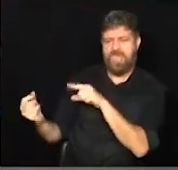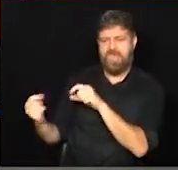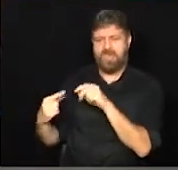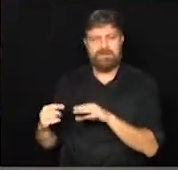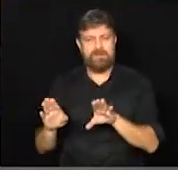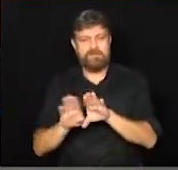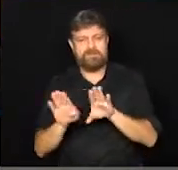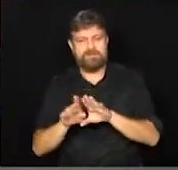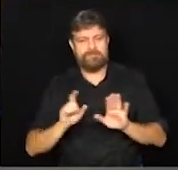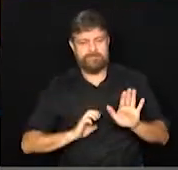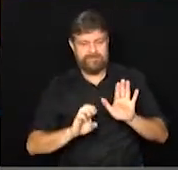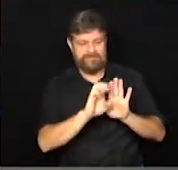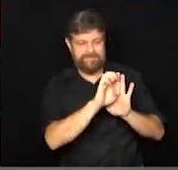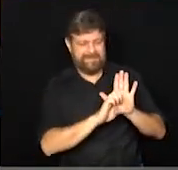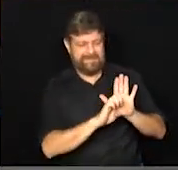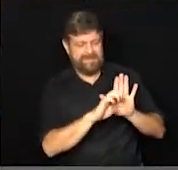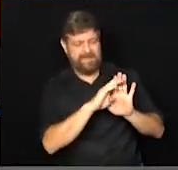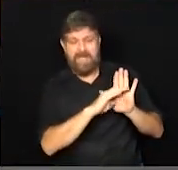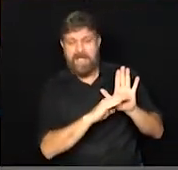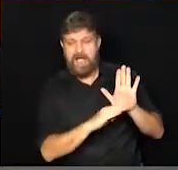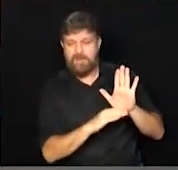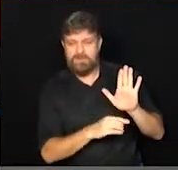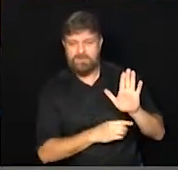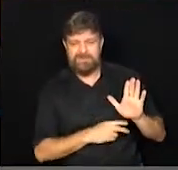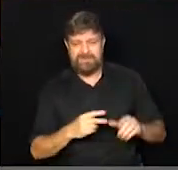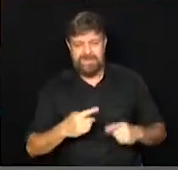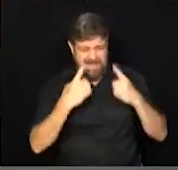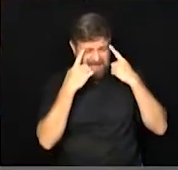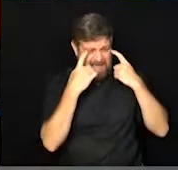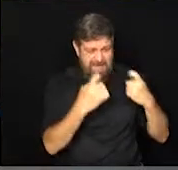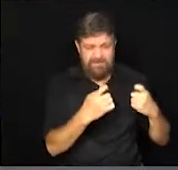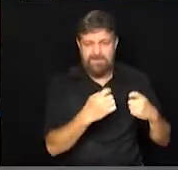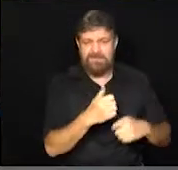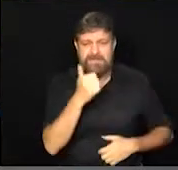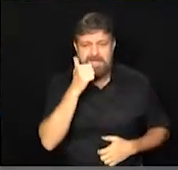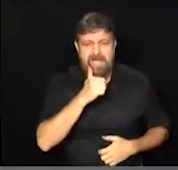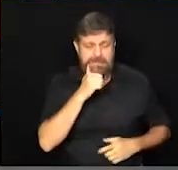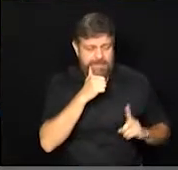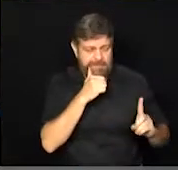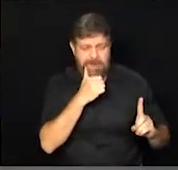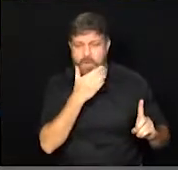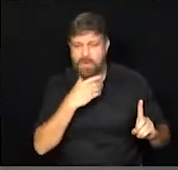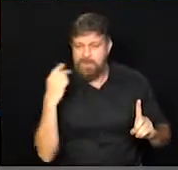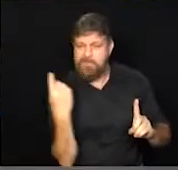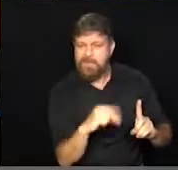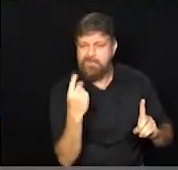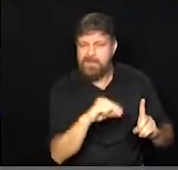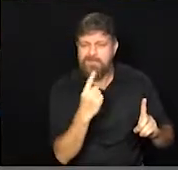o estatuto jurídico da violência doméstica era colocada